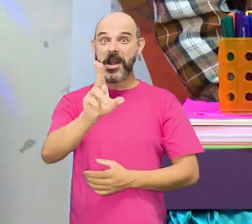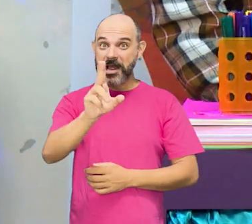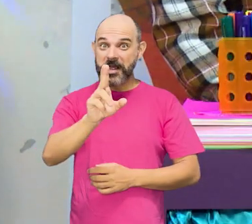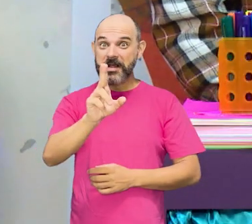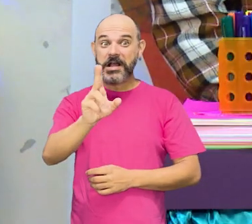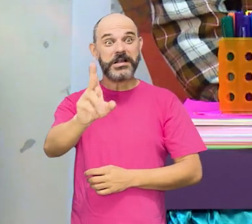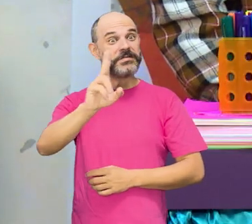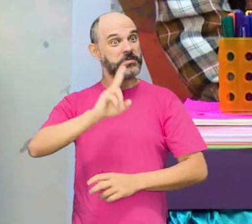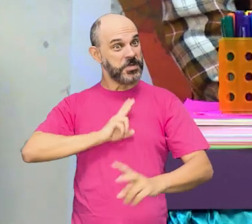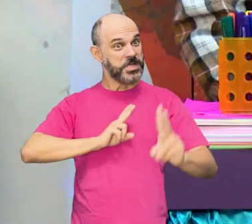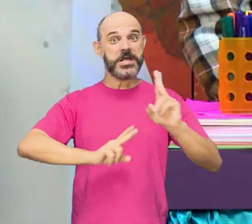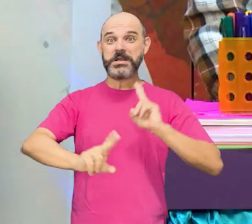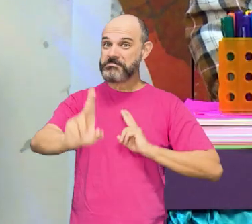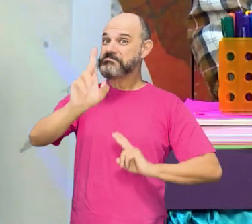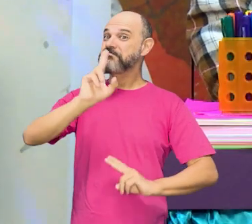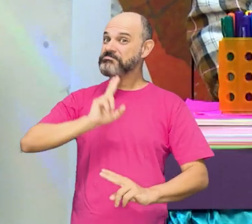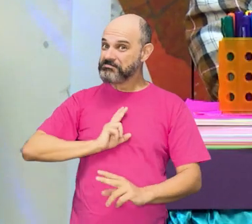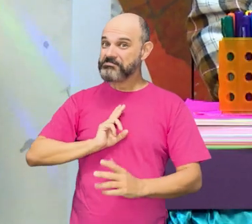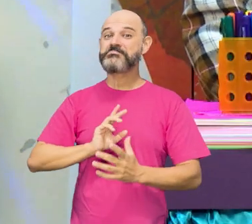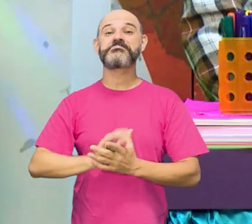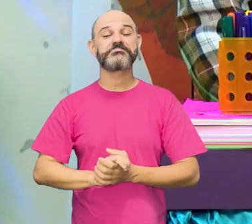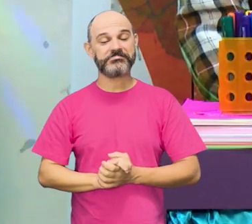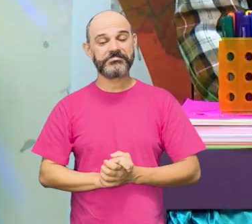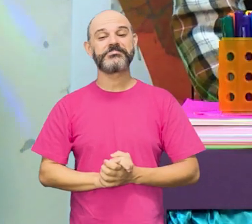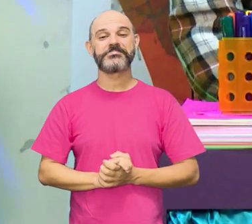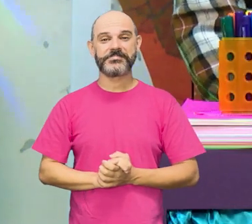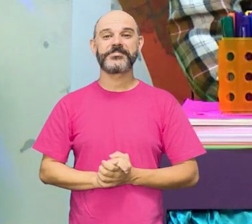Olha, eles responderam!